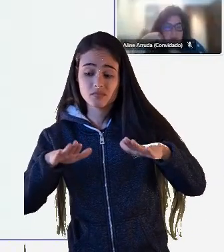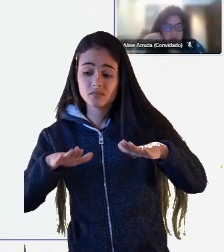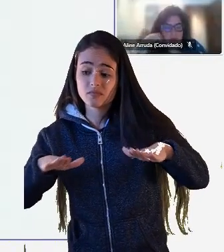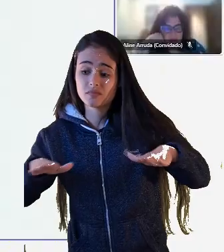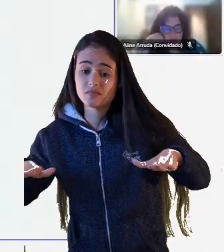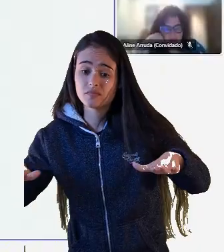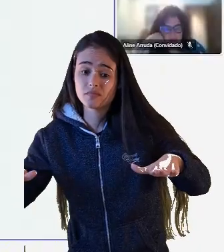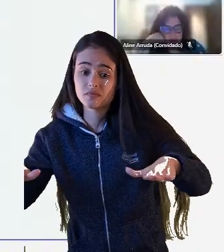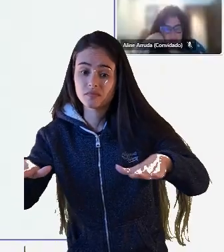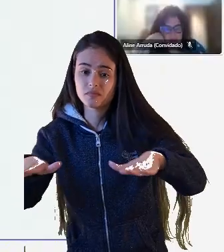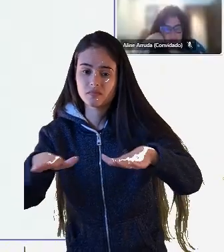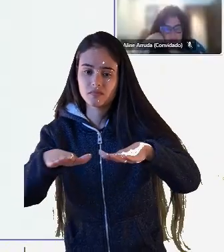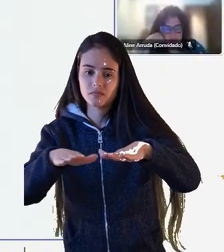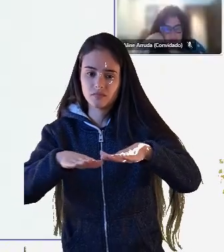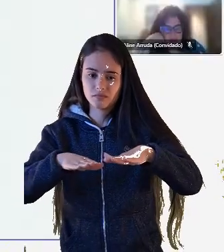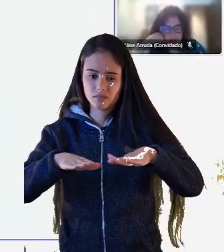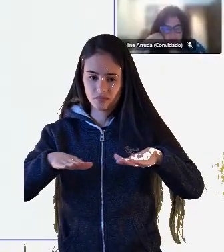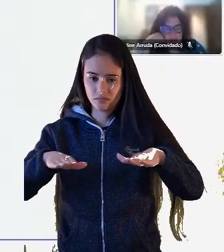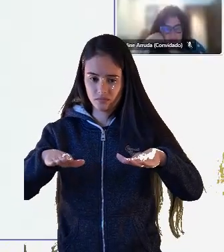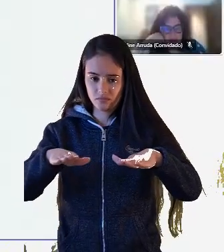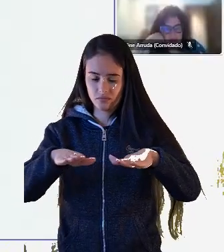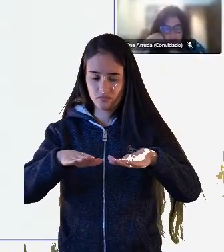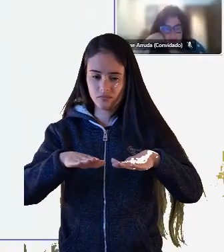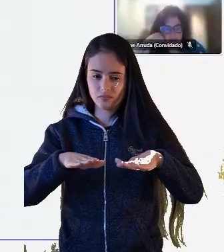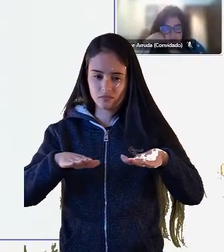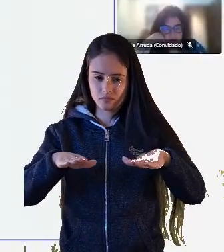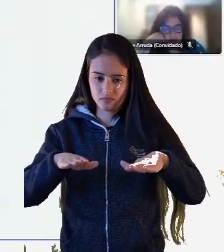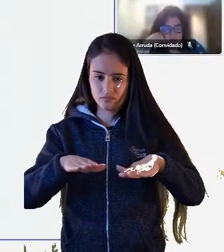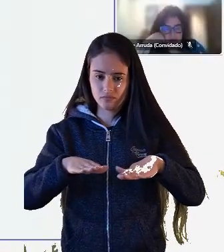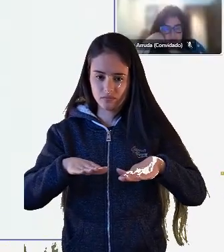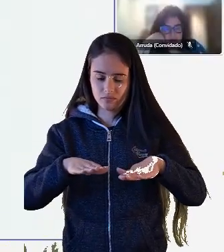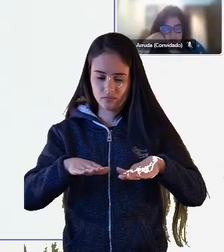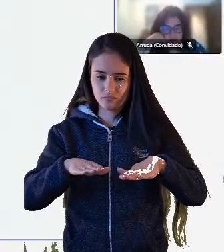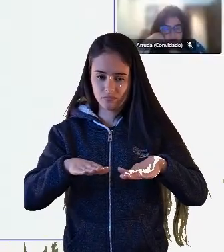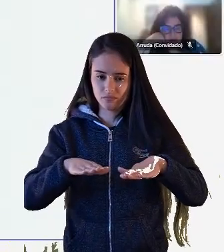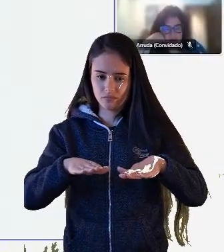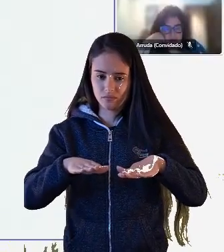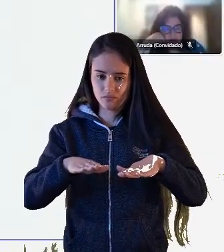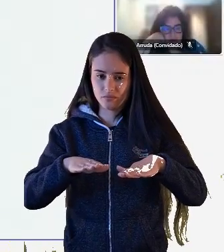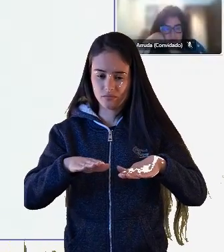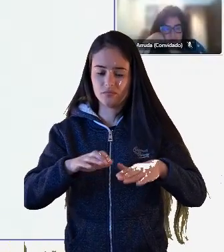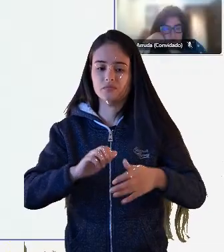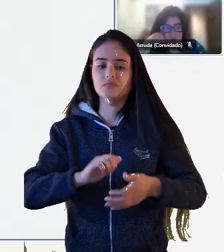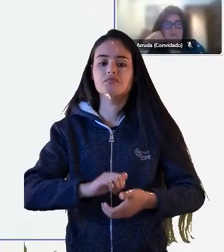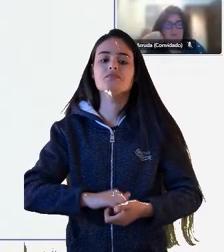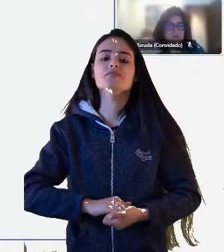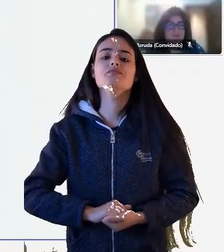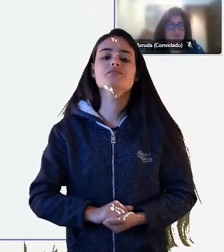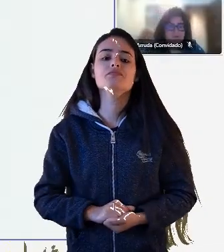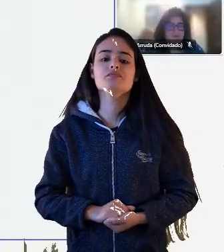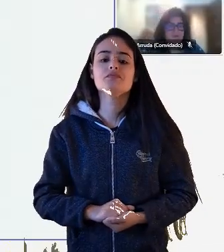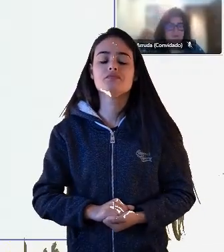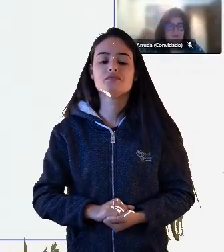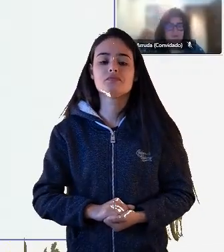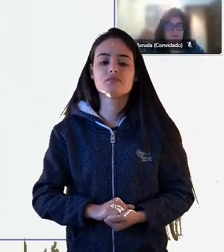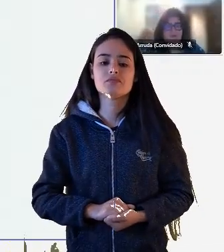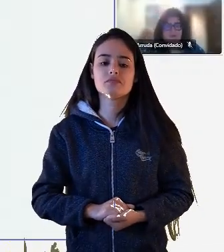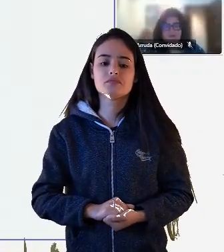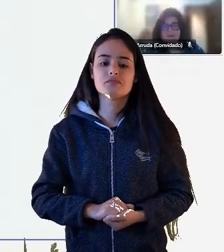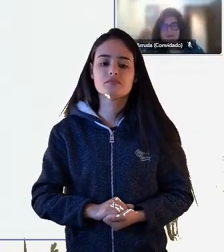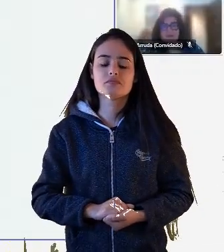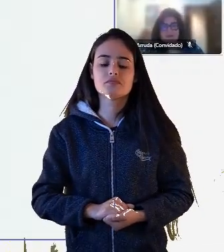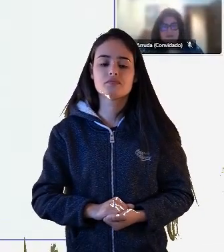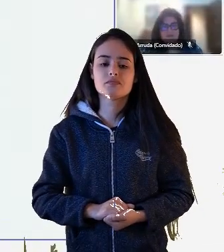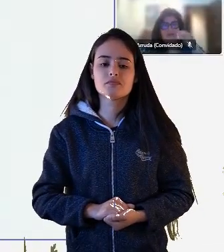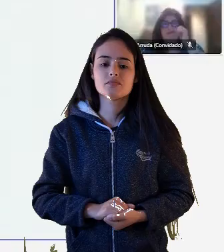alianças reais que não sejam motivadas por conveniência, vaidade ou interesses midiáticos. Pode